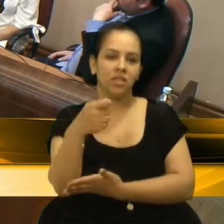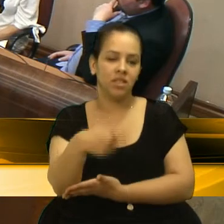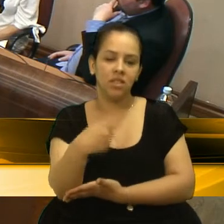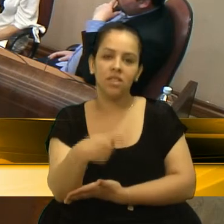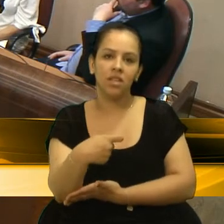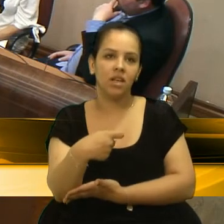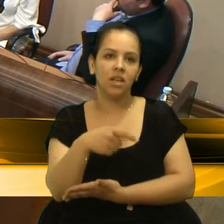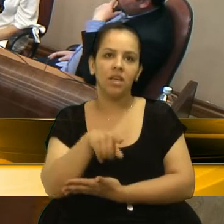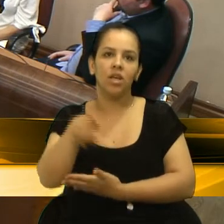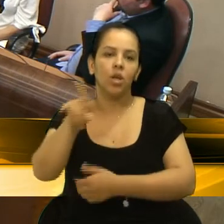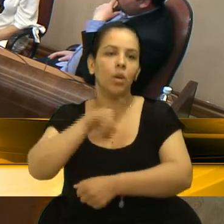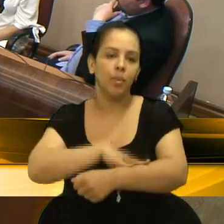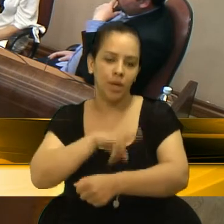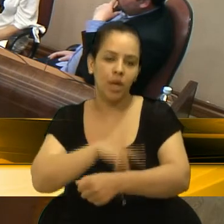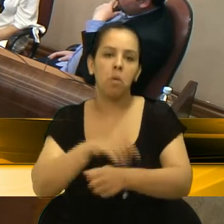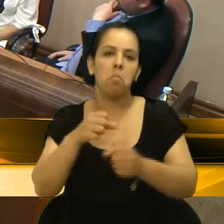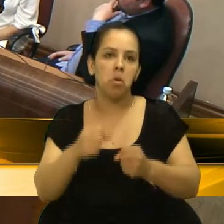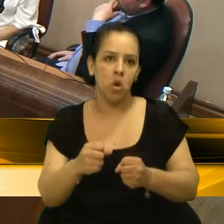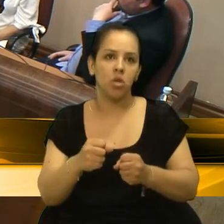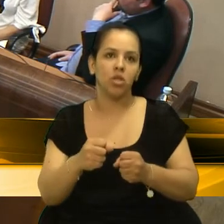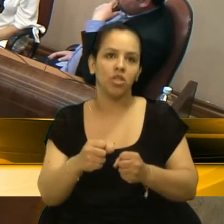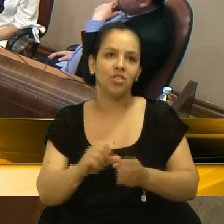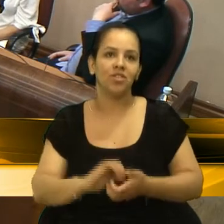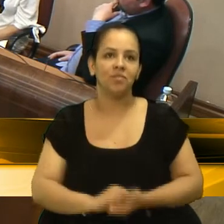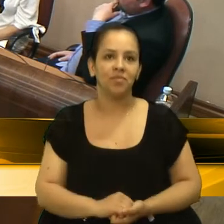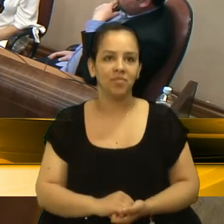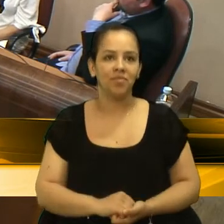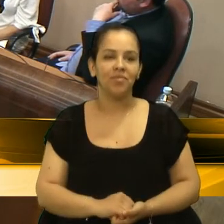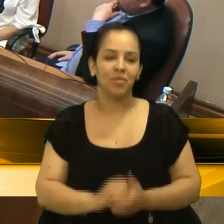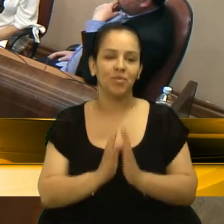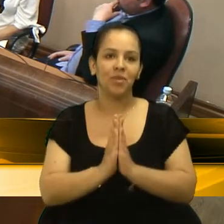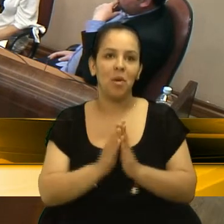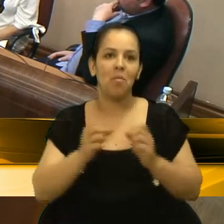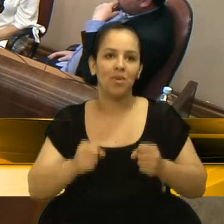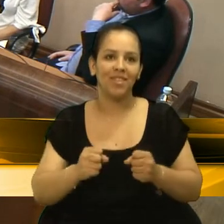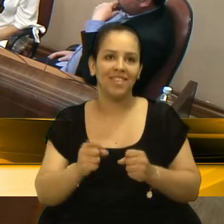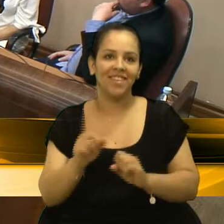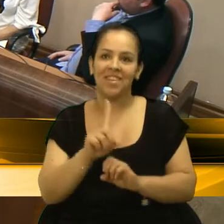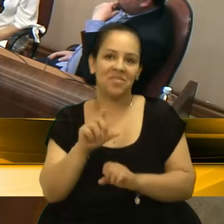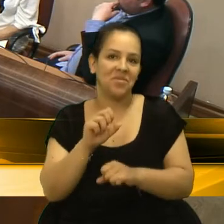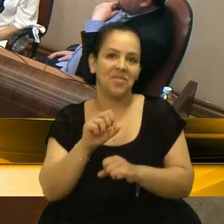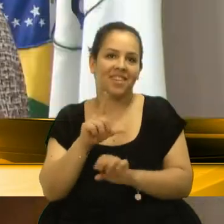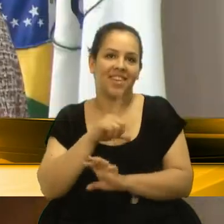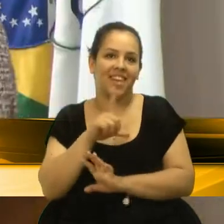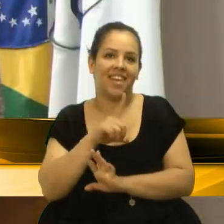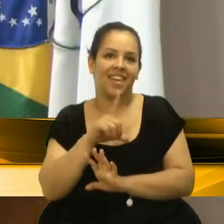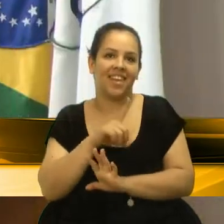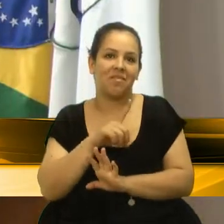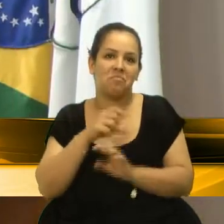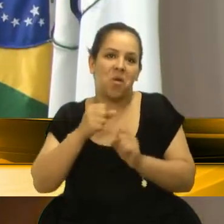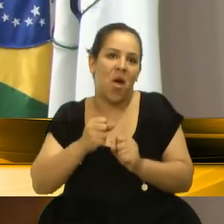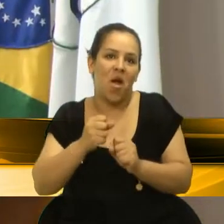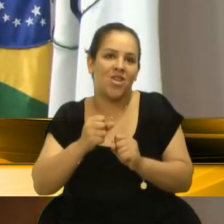ao toalete. Podem Obrigado. fazer à vontade, Obrigado. né, por favor. Não sou eu que tenho que dizer isso.